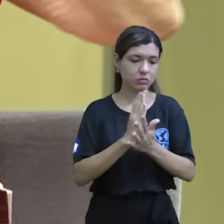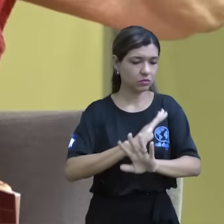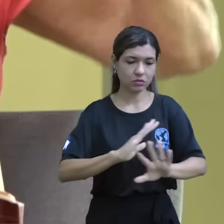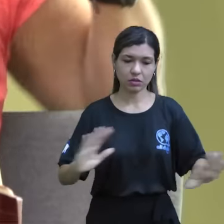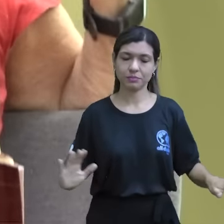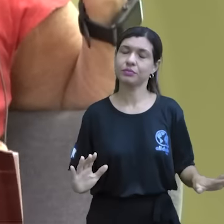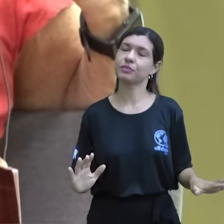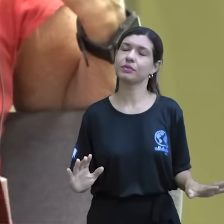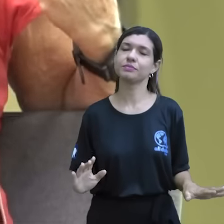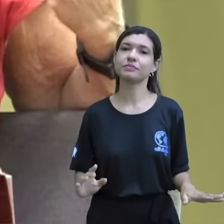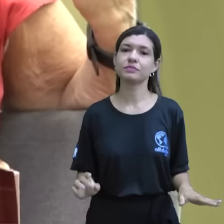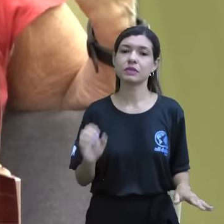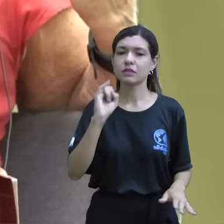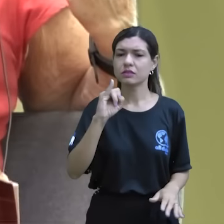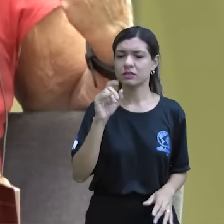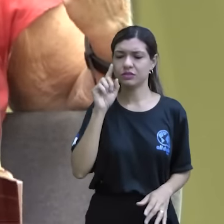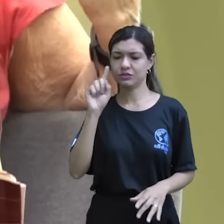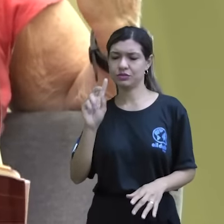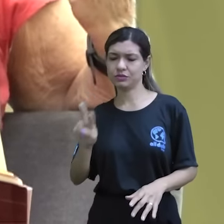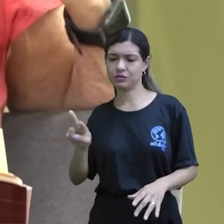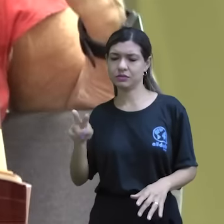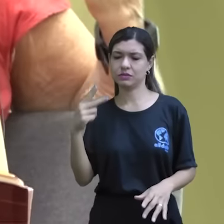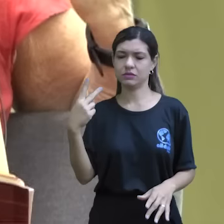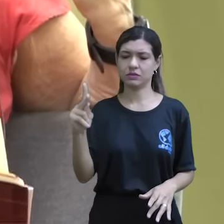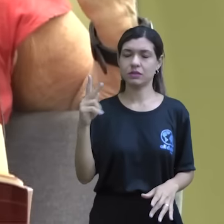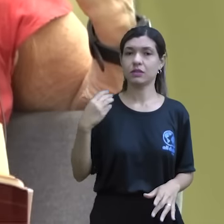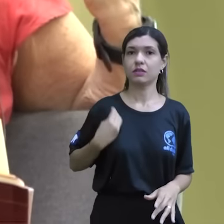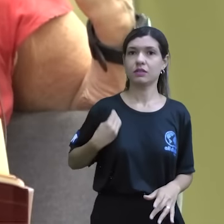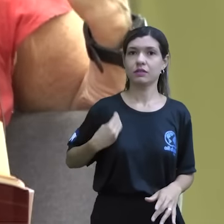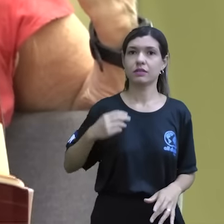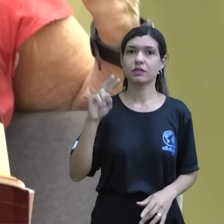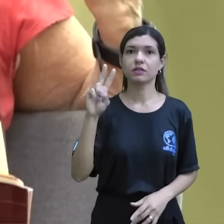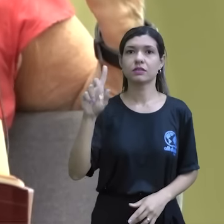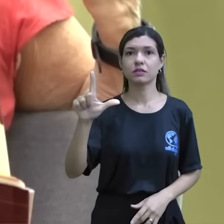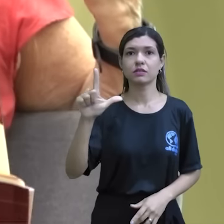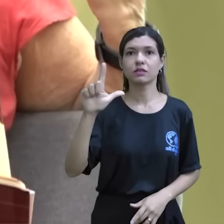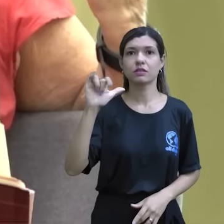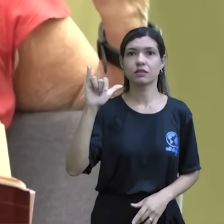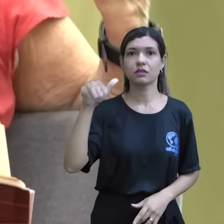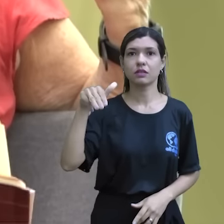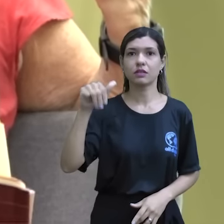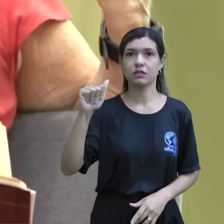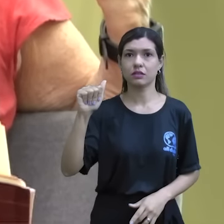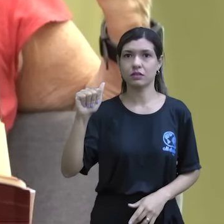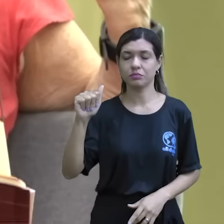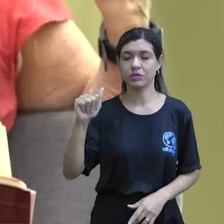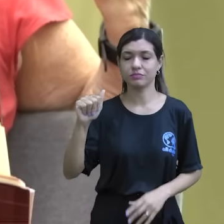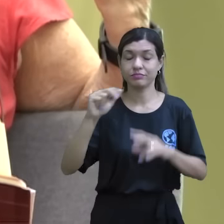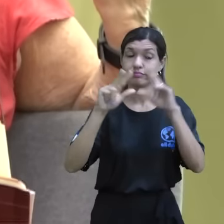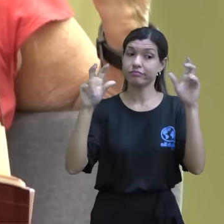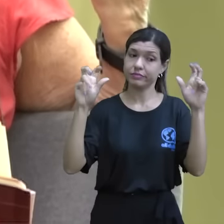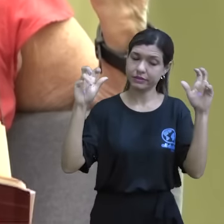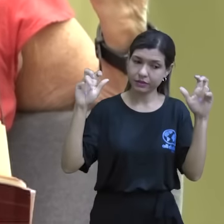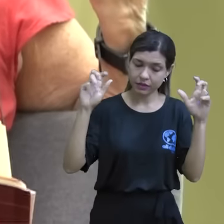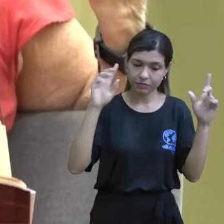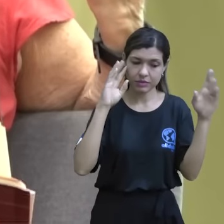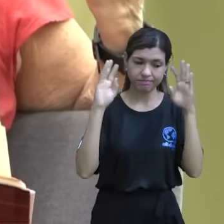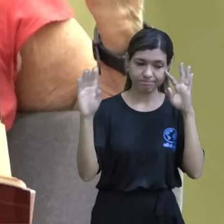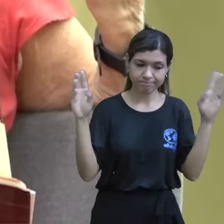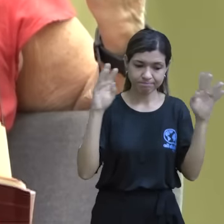importância desse hospital dirigido por um negro, que Juliano Moreira era negro, isso não entra